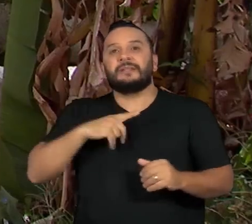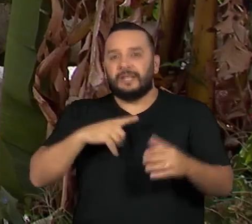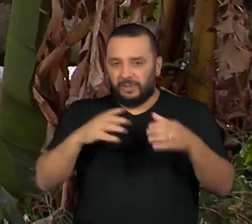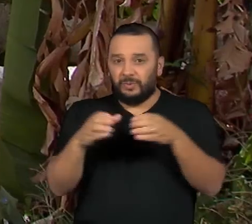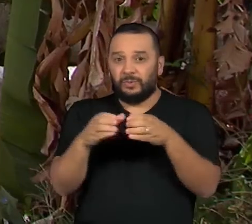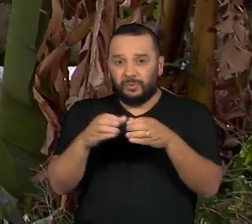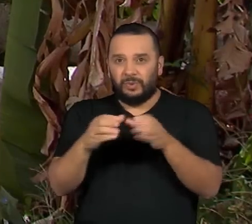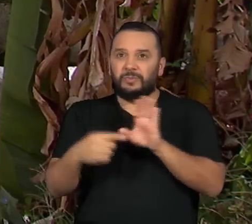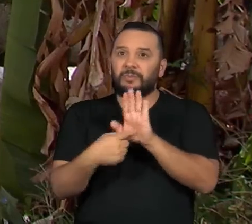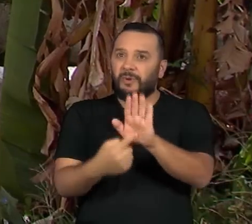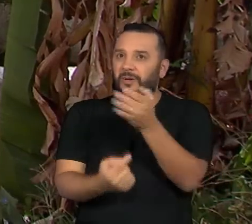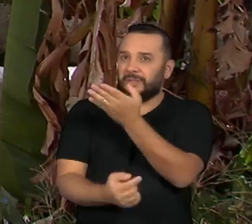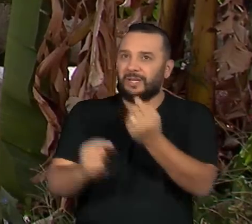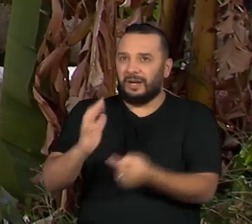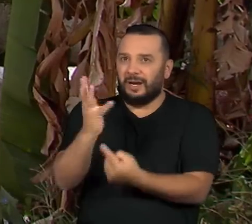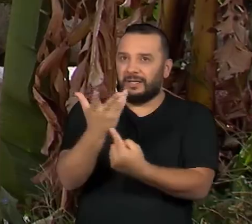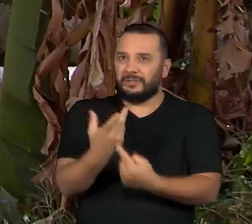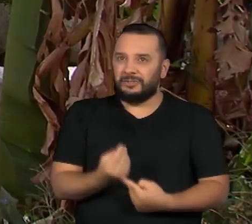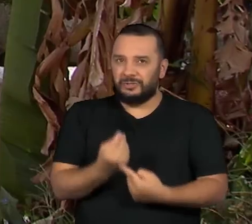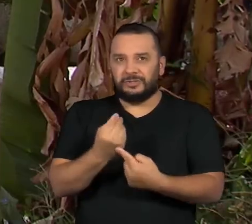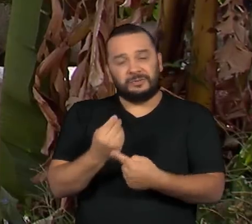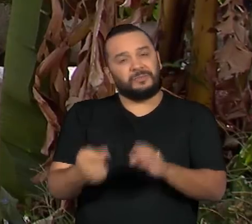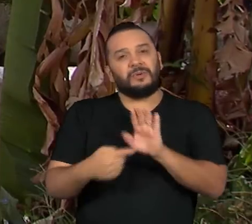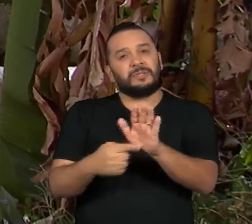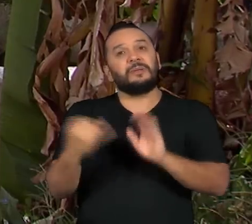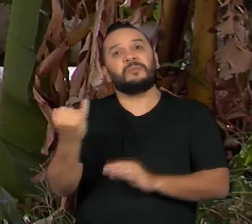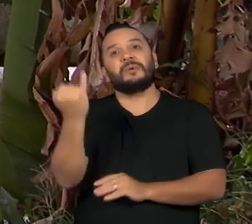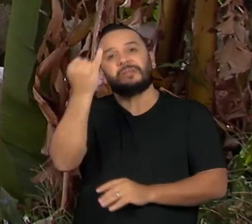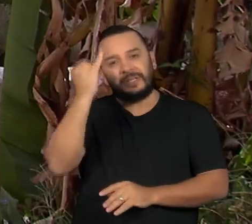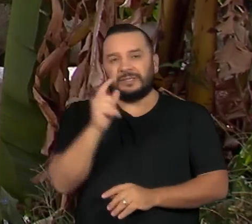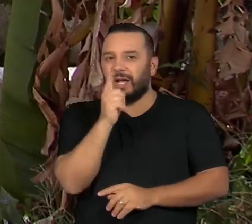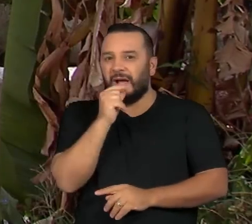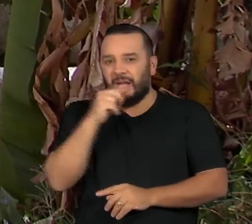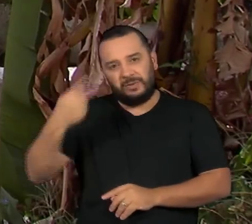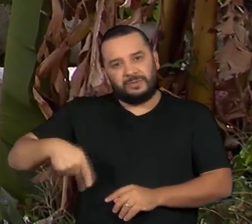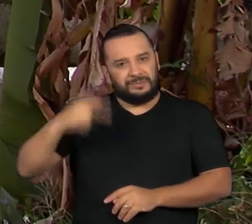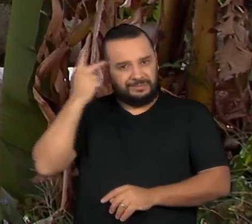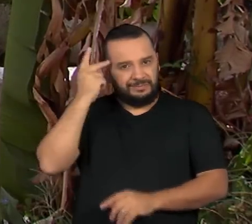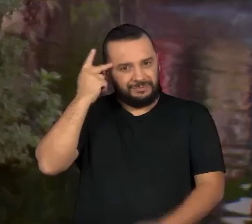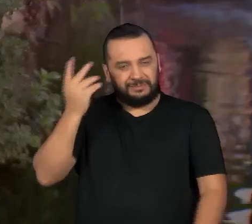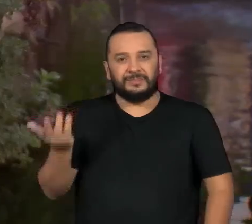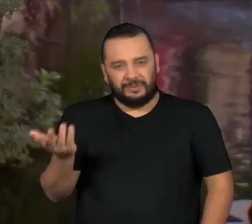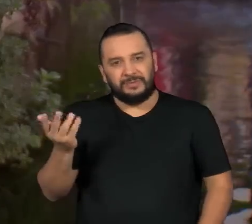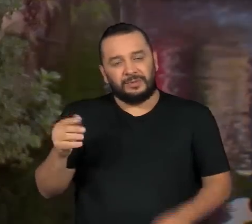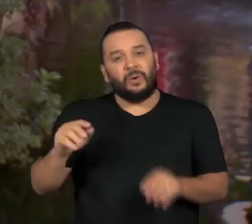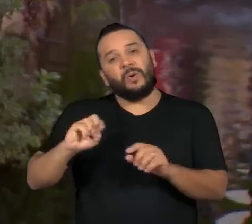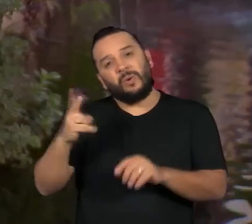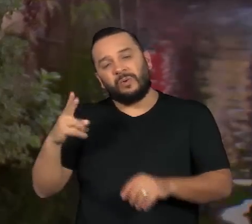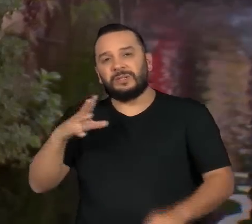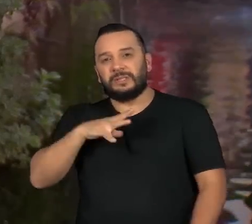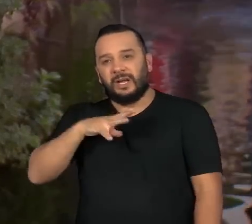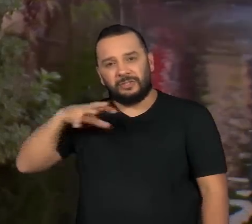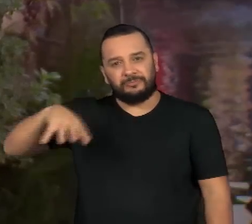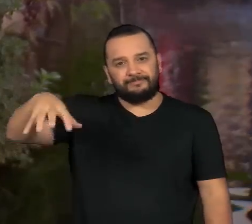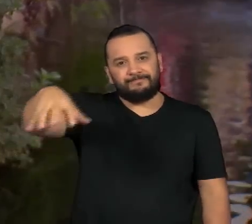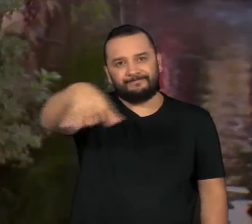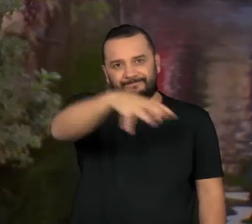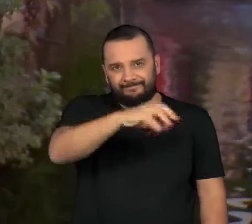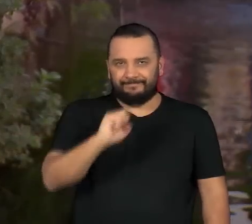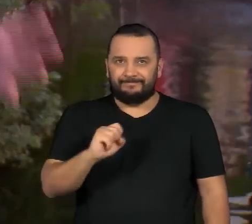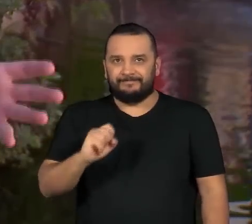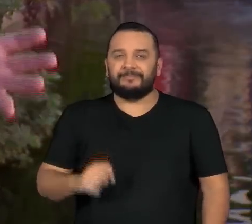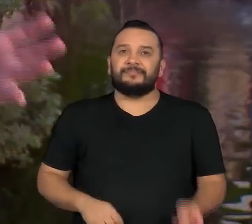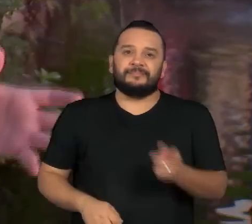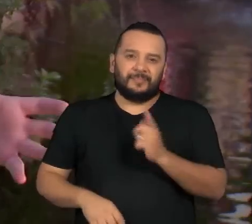usa a arte para mostrar a importância dos cursos d'água nas cidades. Unir a arte com